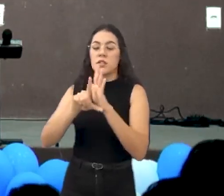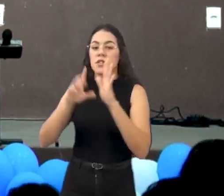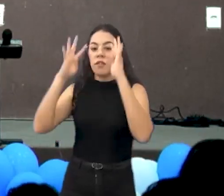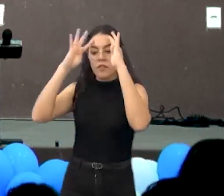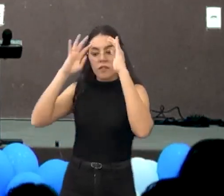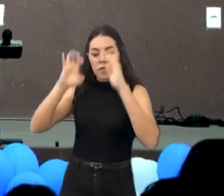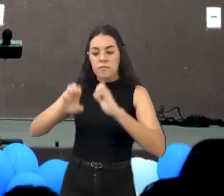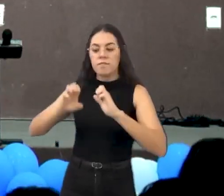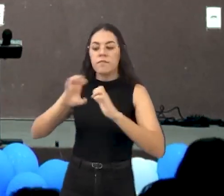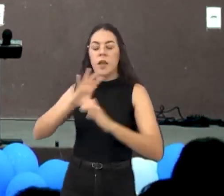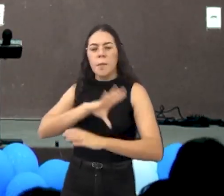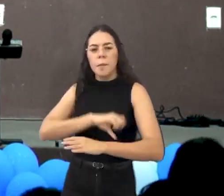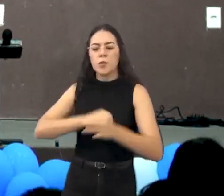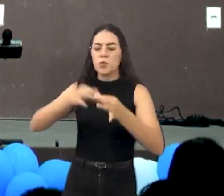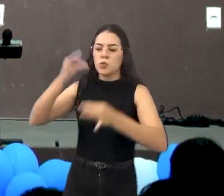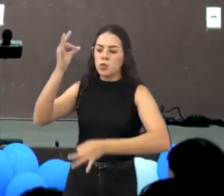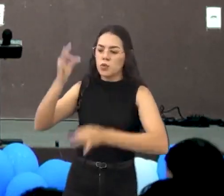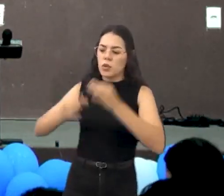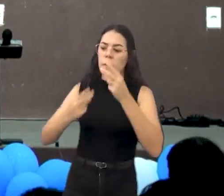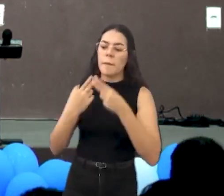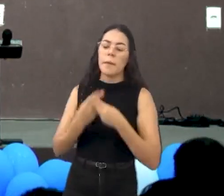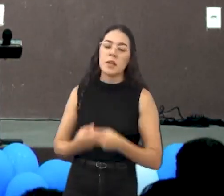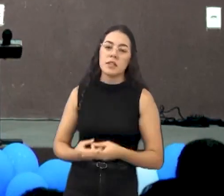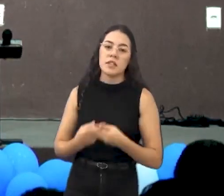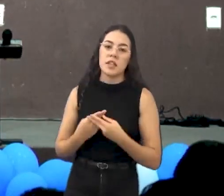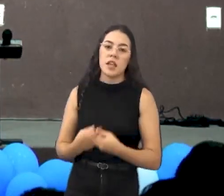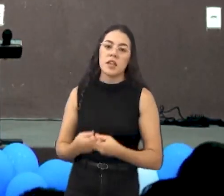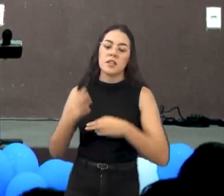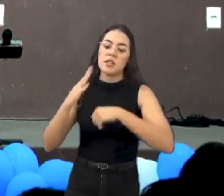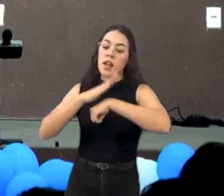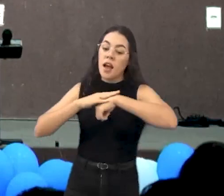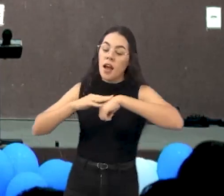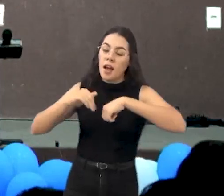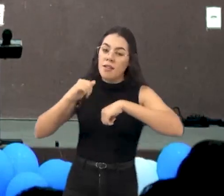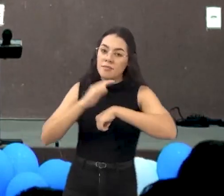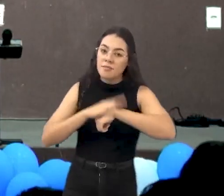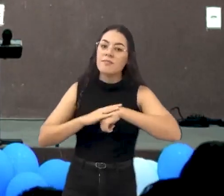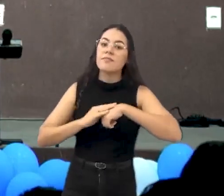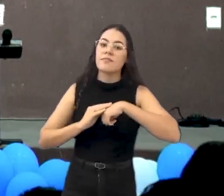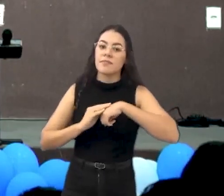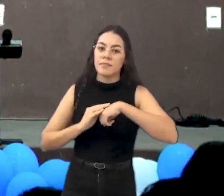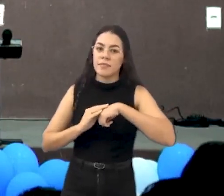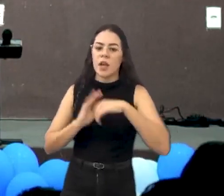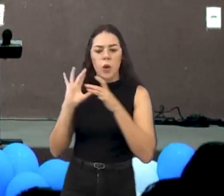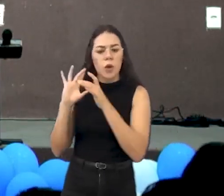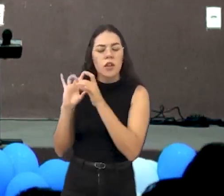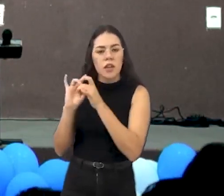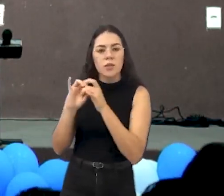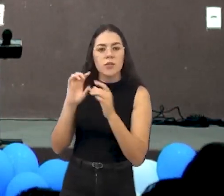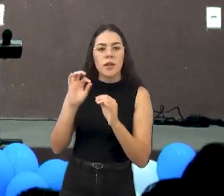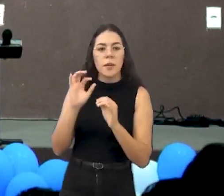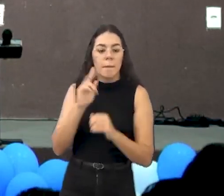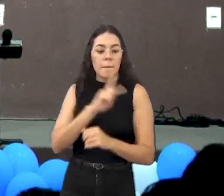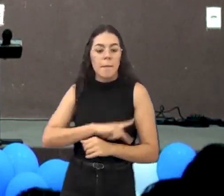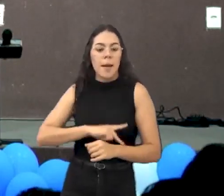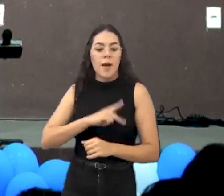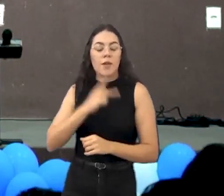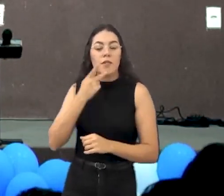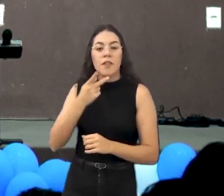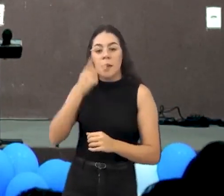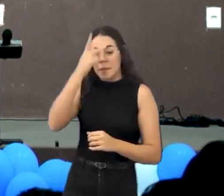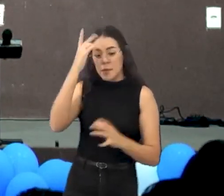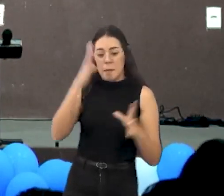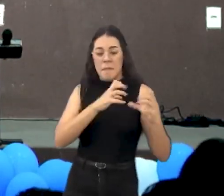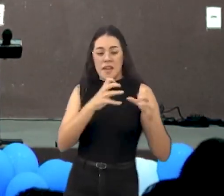o amor, a paciência, a mansidão. Vai ler no contexto que Paulo está falando sobre o povo que fica brigando. Ele está